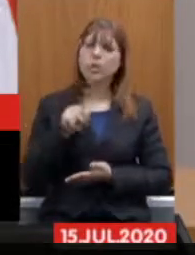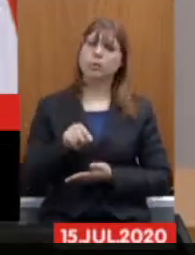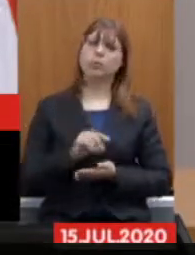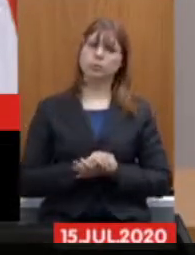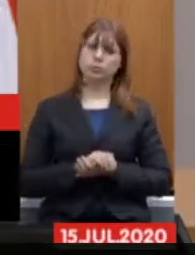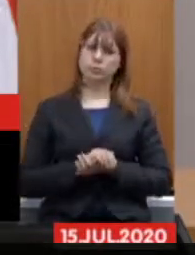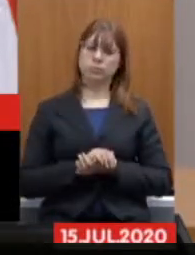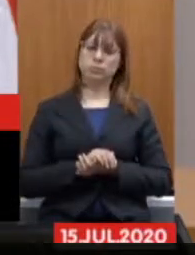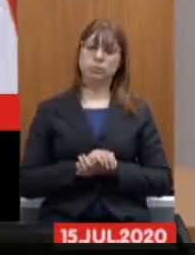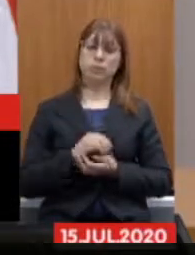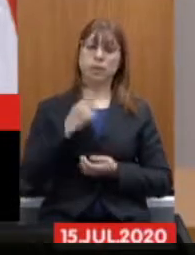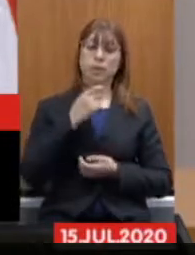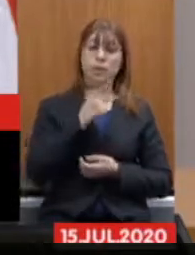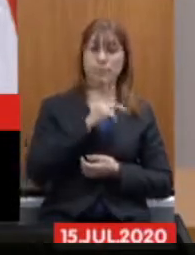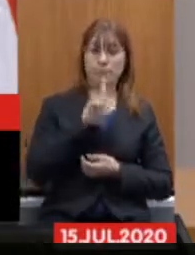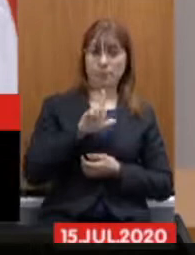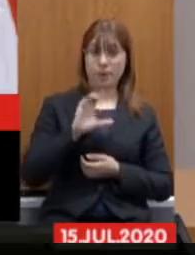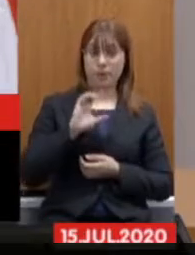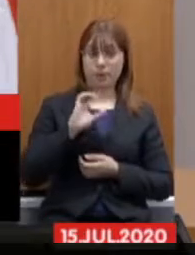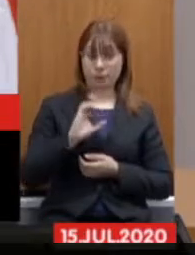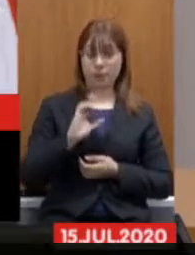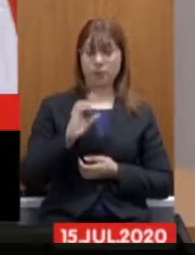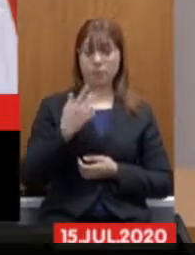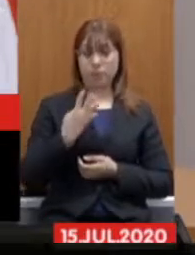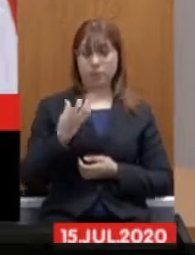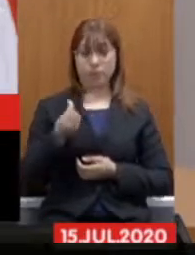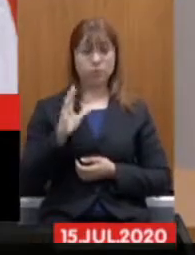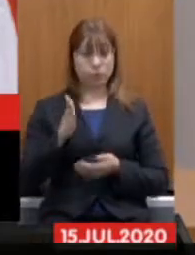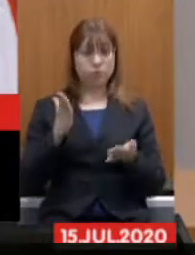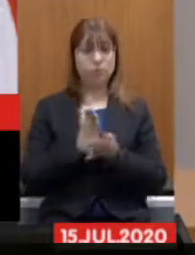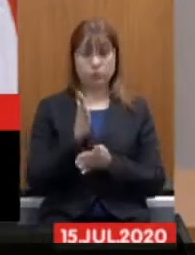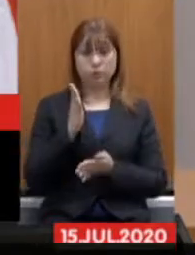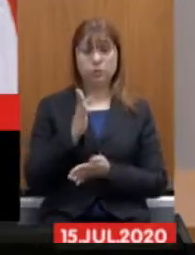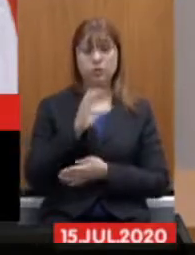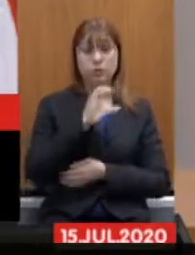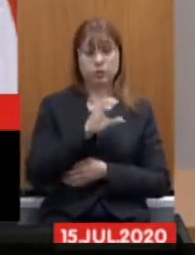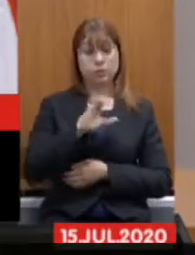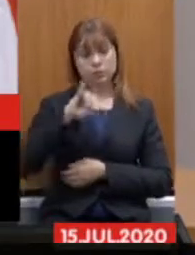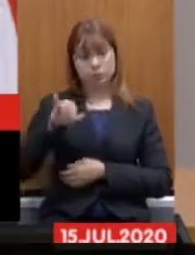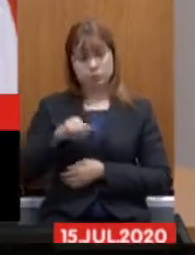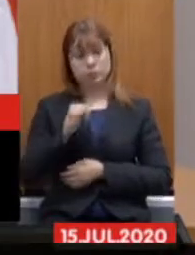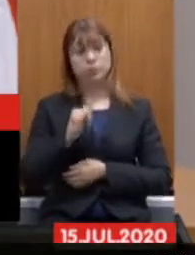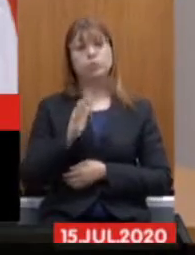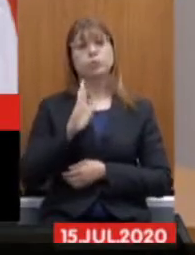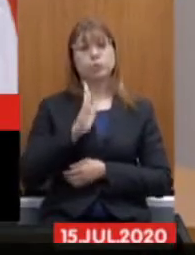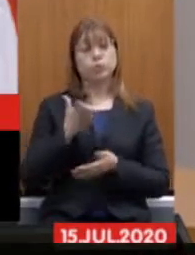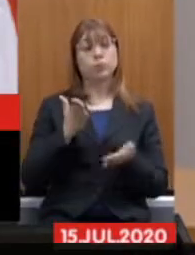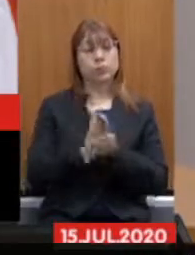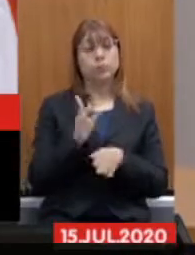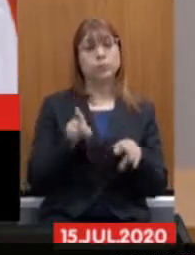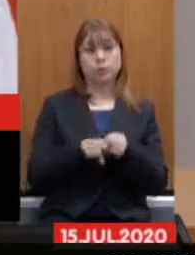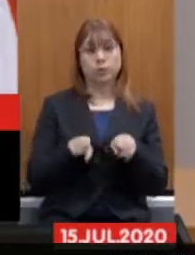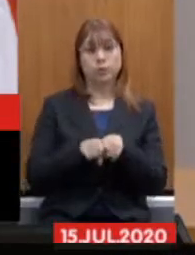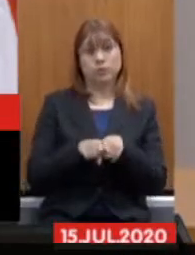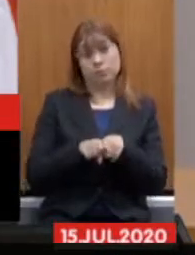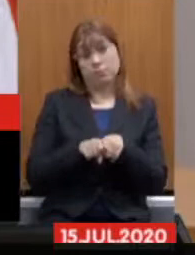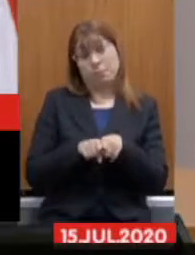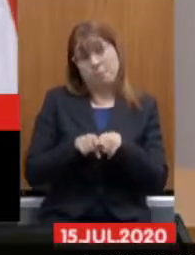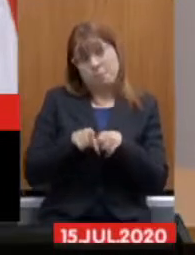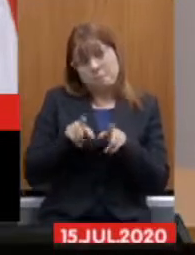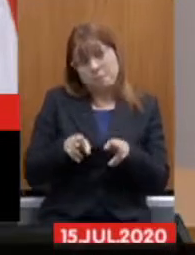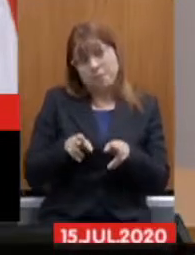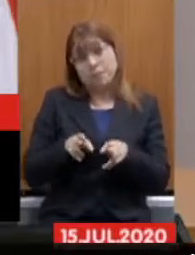isso o plc 46 já foi aprovado na ccj e já foi aprovado apesar